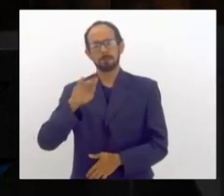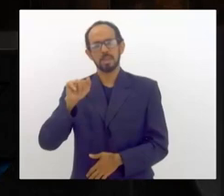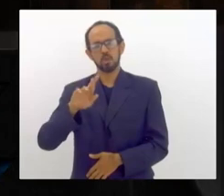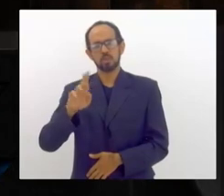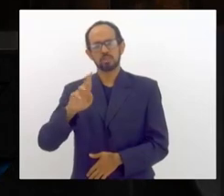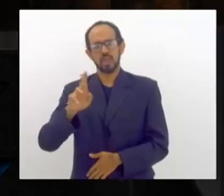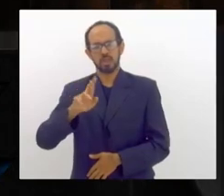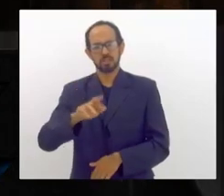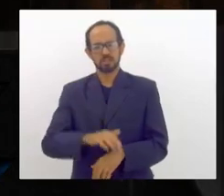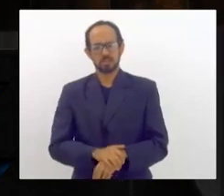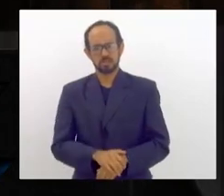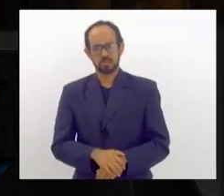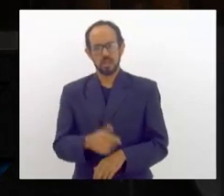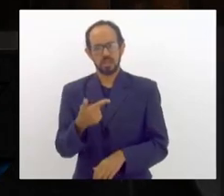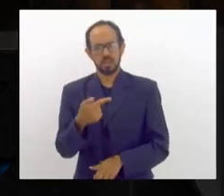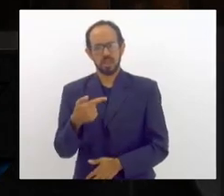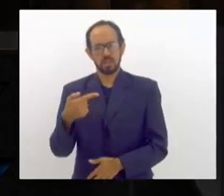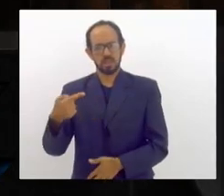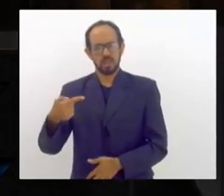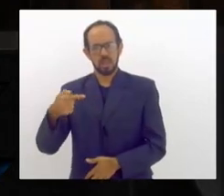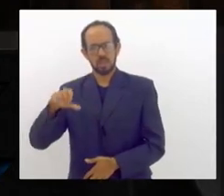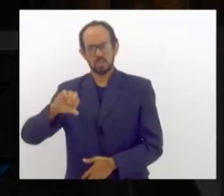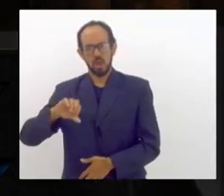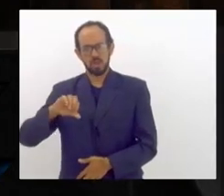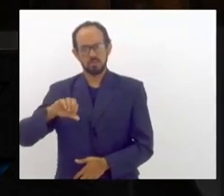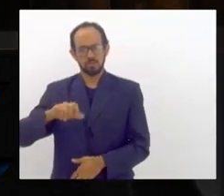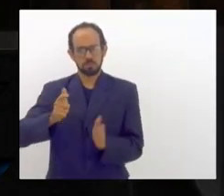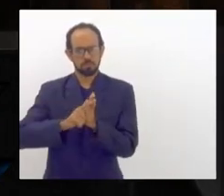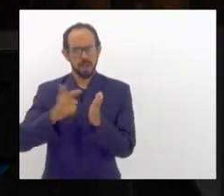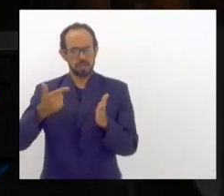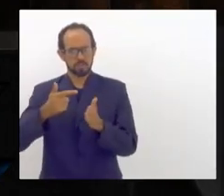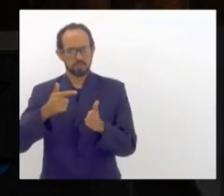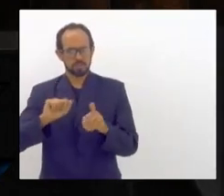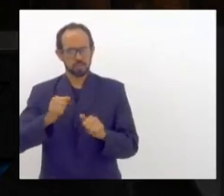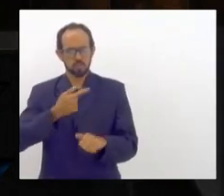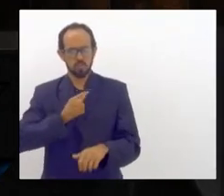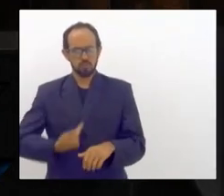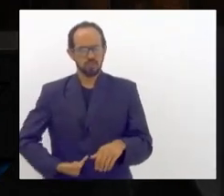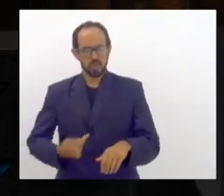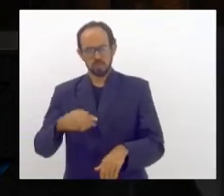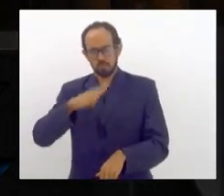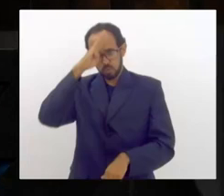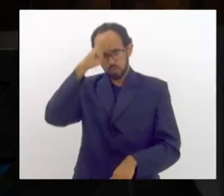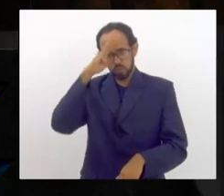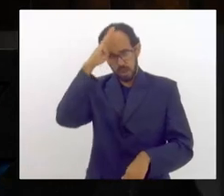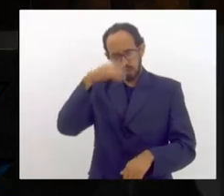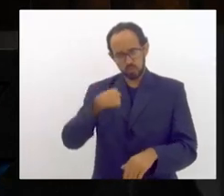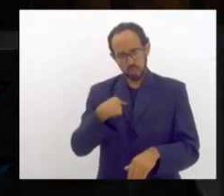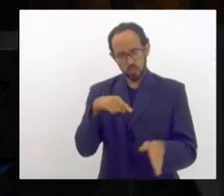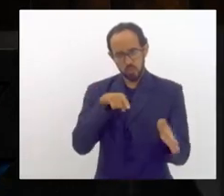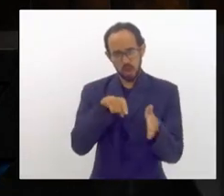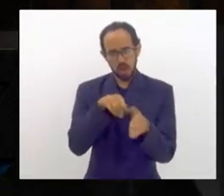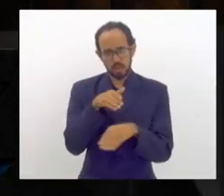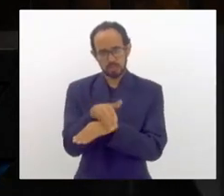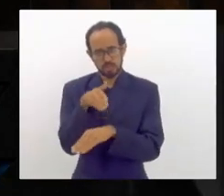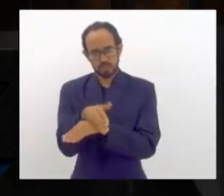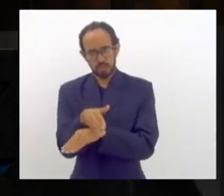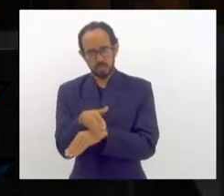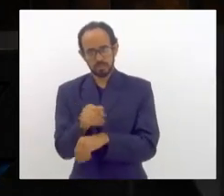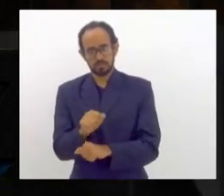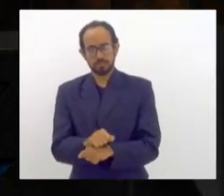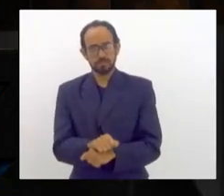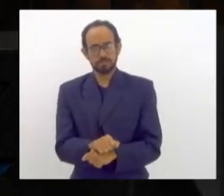páginas que eu tive acesso ano passado no governo Jair Bolsonaro, e que cadê esse dinheiro? Cadê? Para onde foi parar? E você não vê